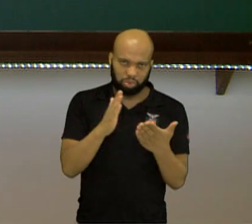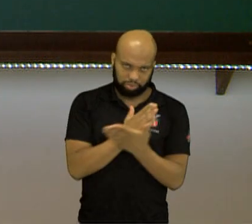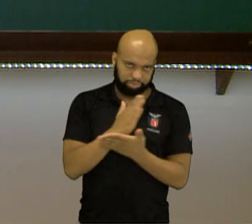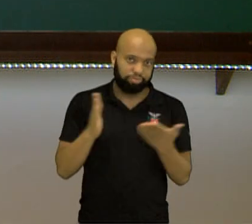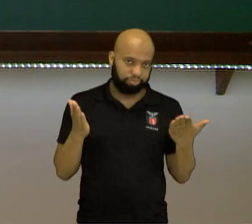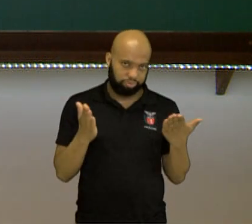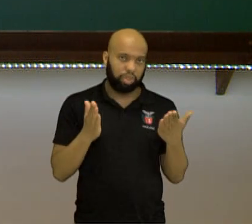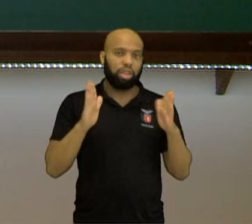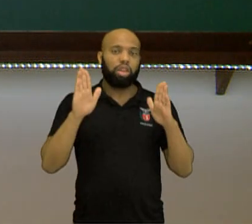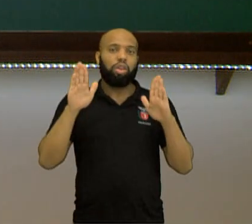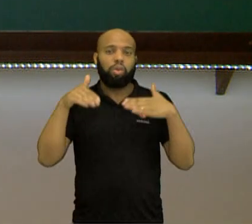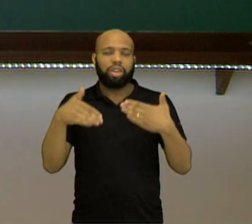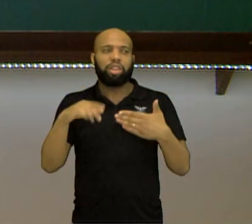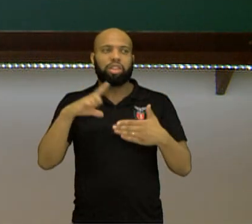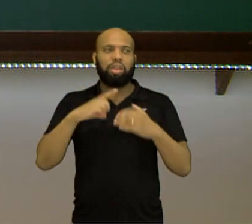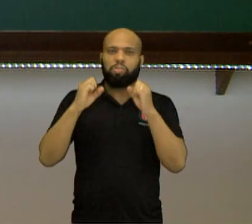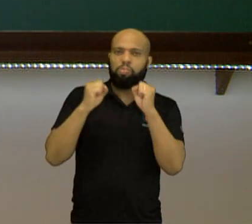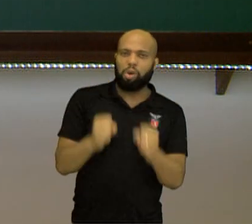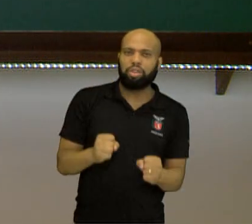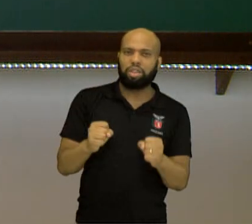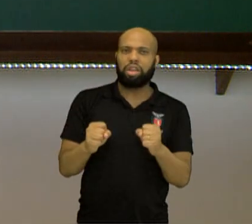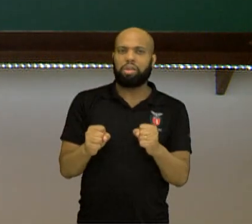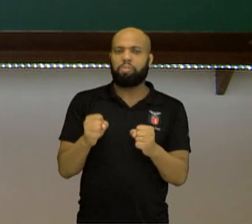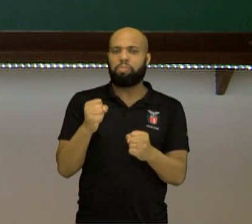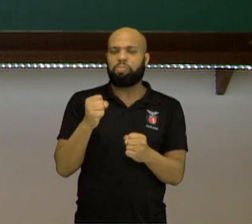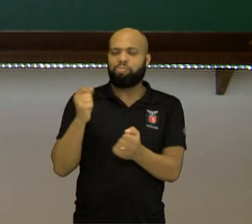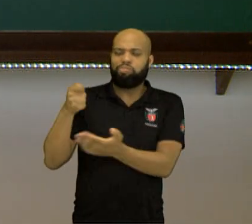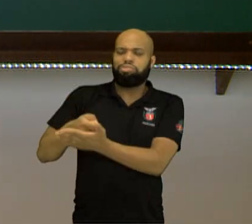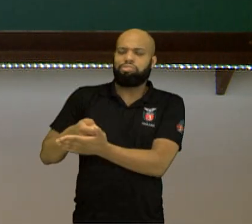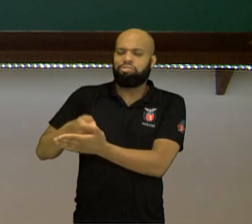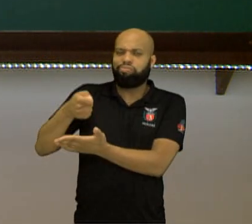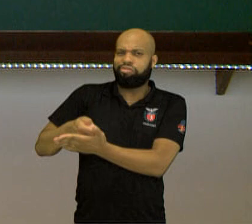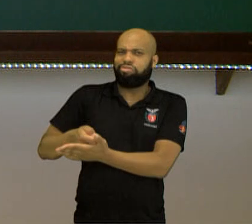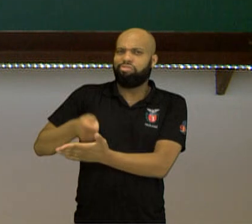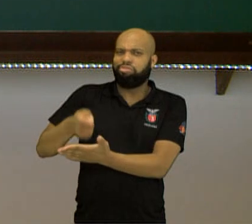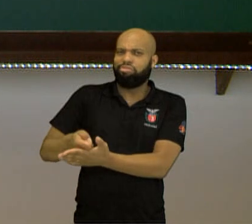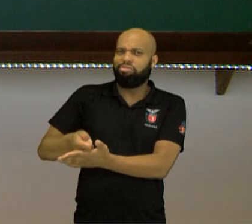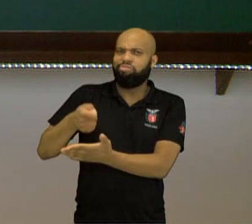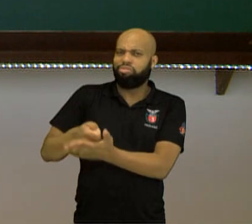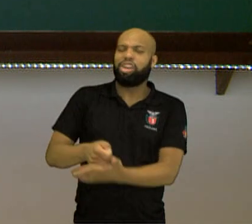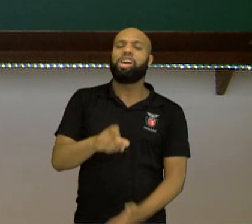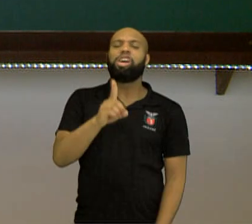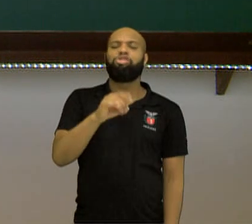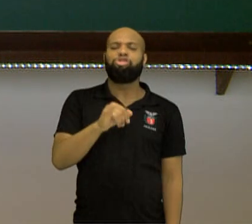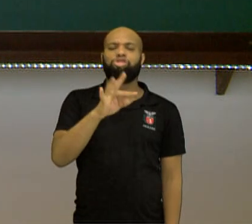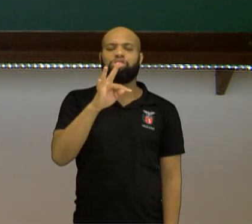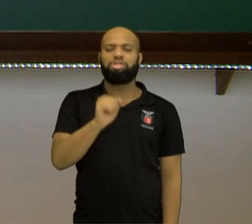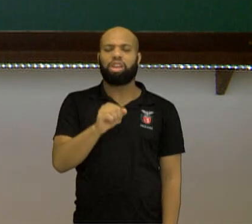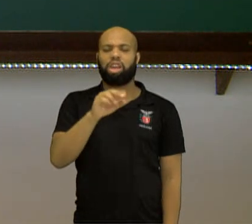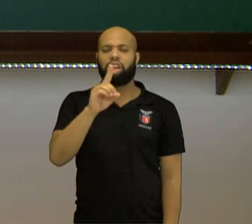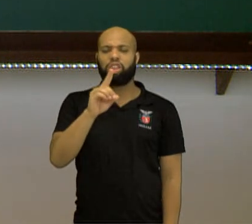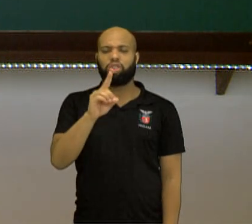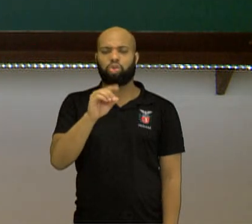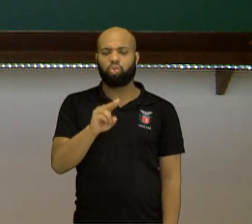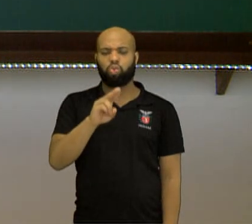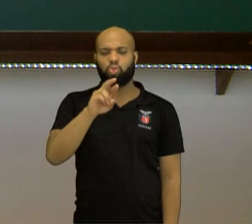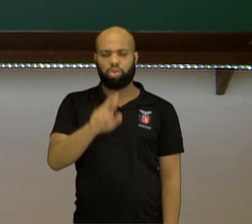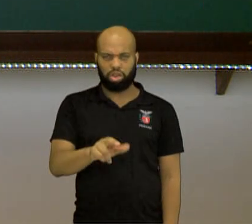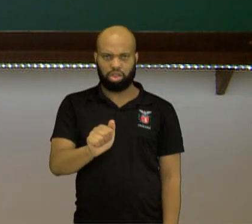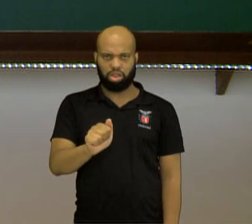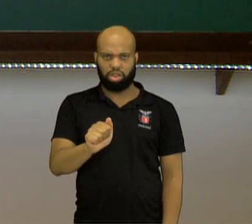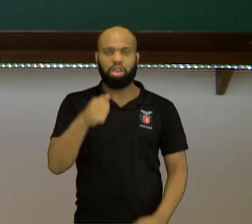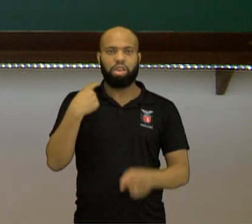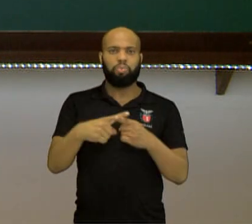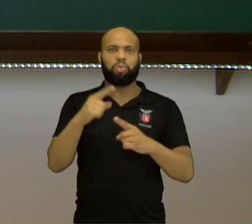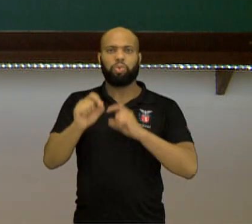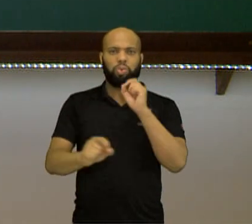certo? Isso traz um poder ditatorial, despótico, um poder, né, extremamente veemente